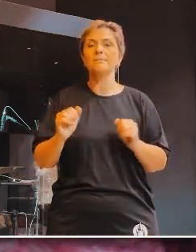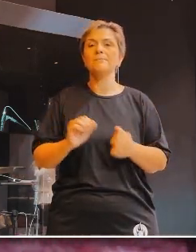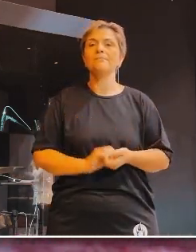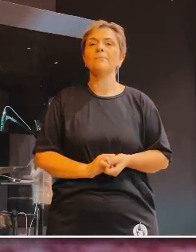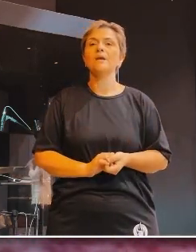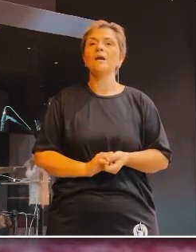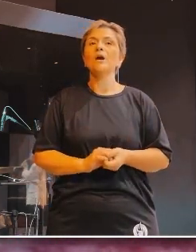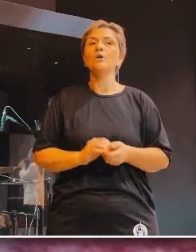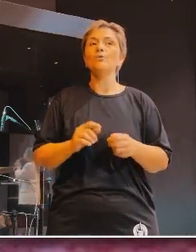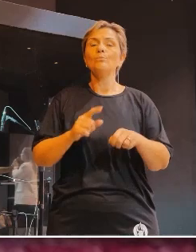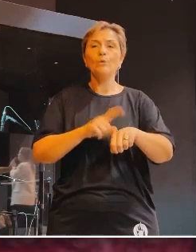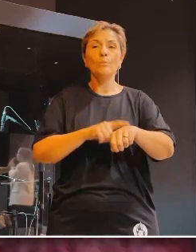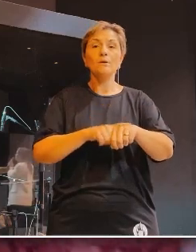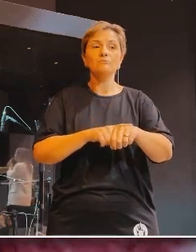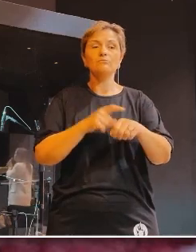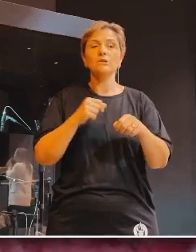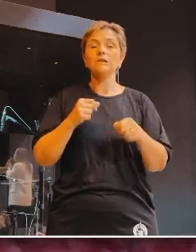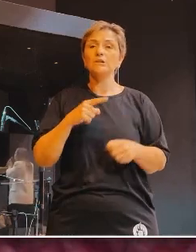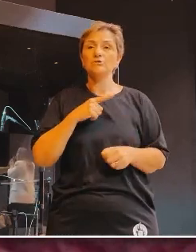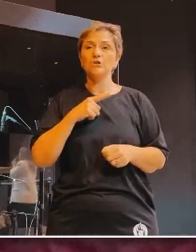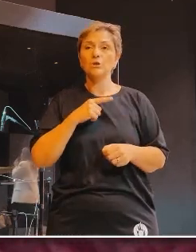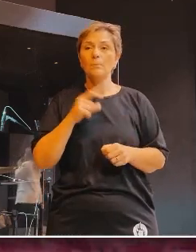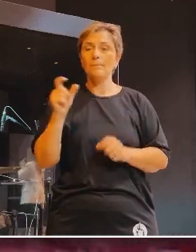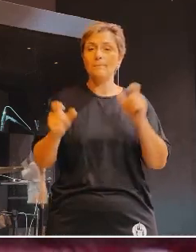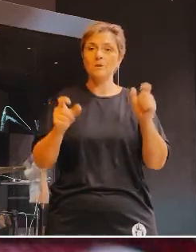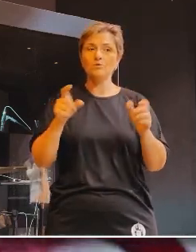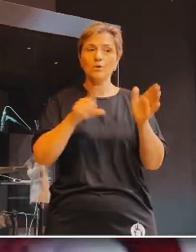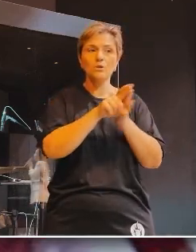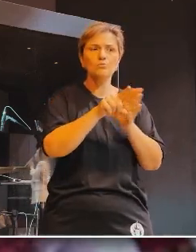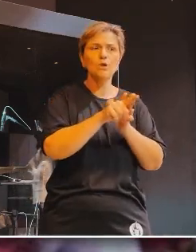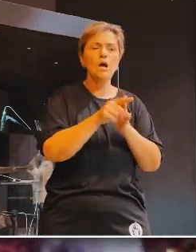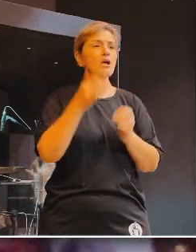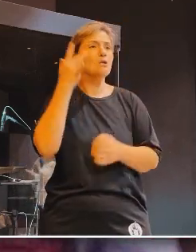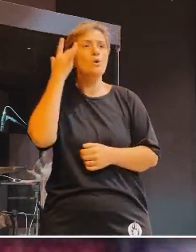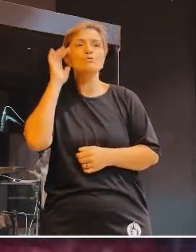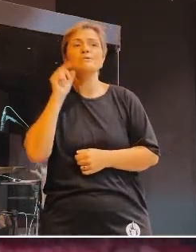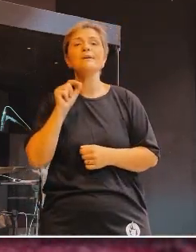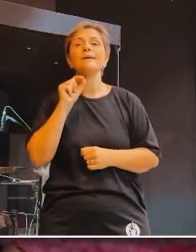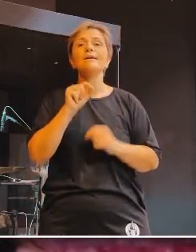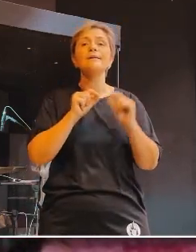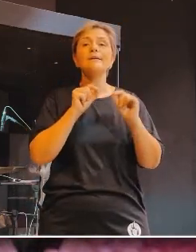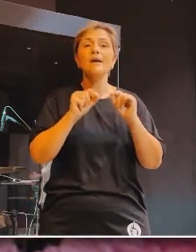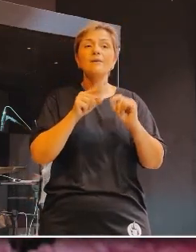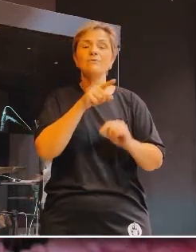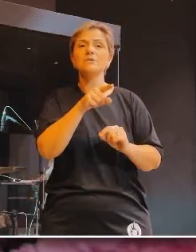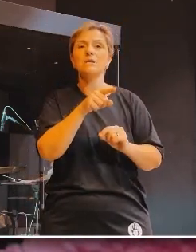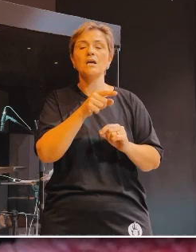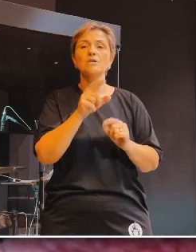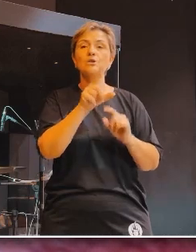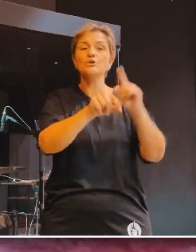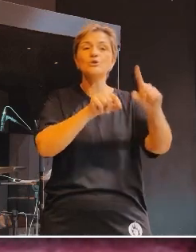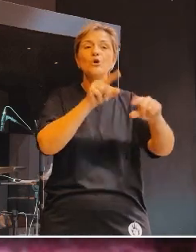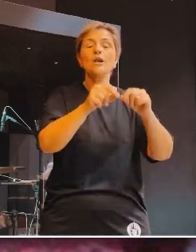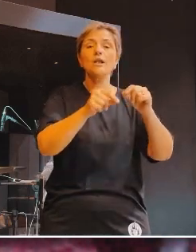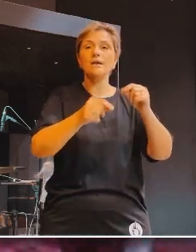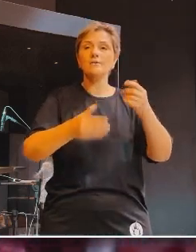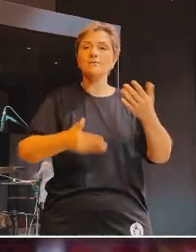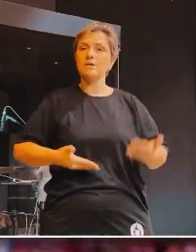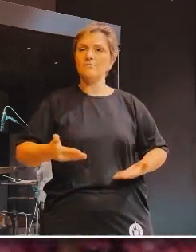sendo questionado: eu não sei a quem vocês escolherão servir. Se não querem servir ao